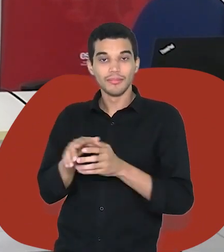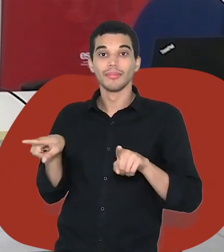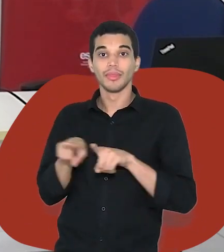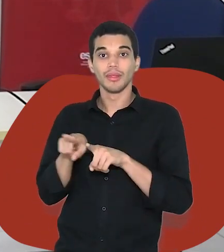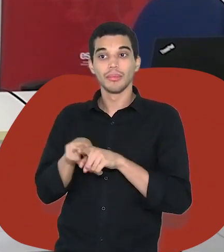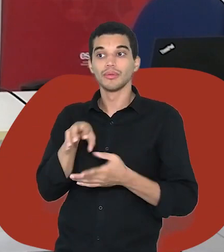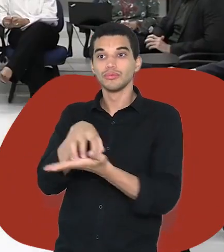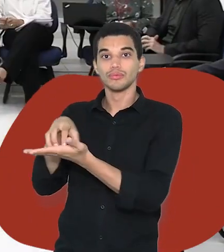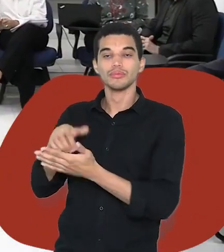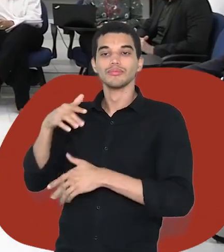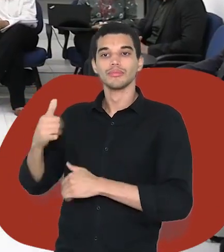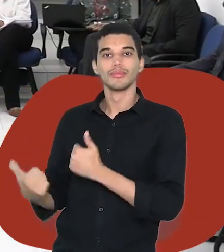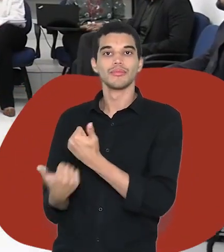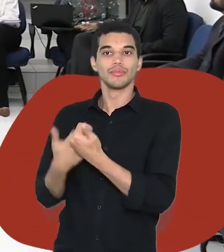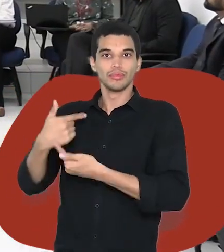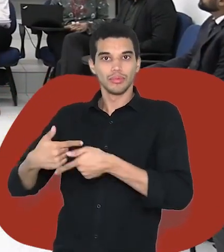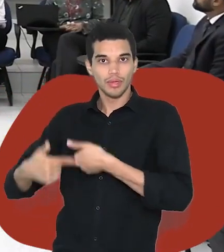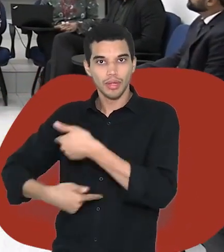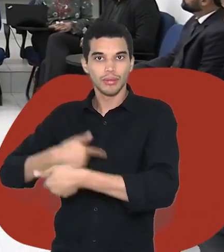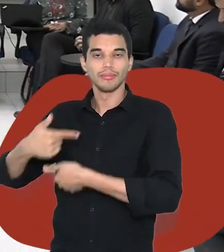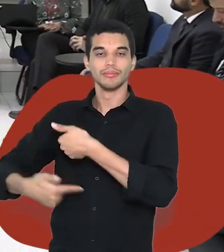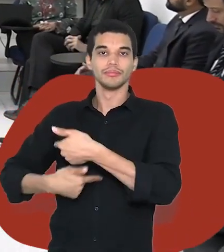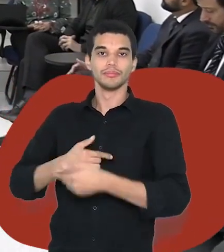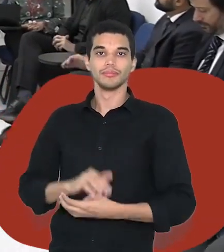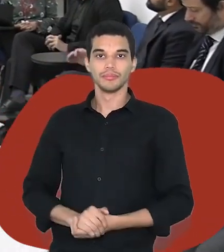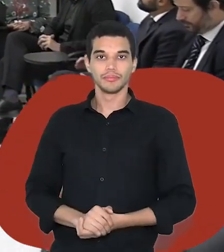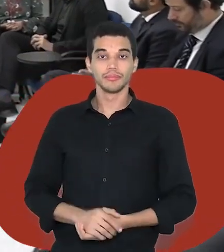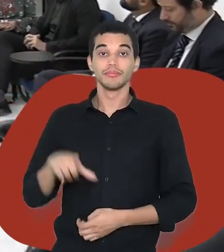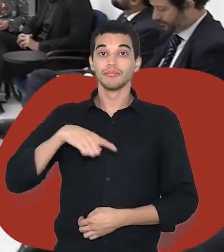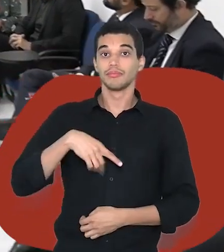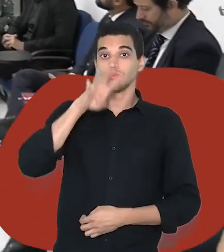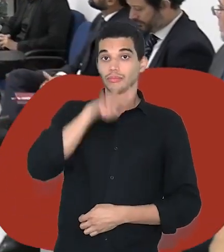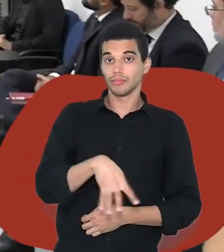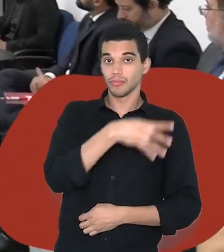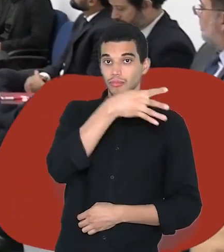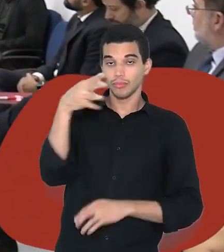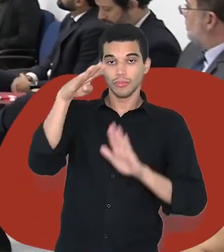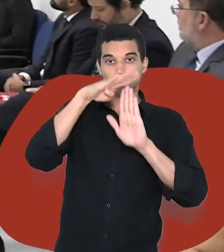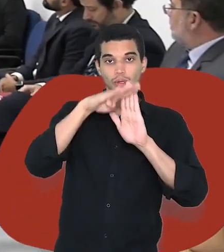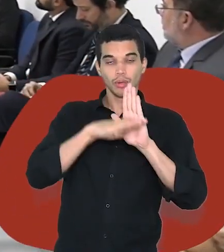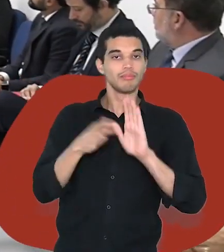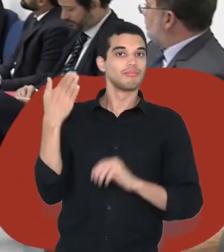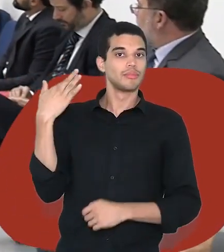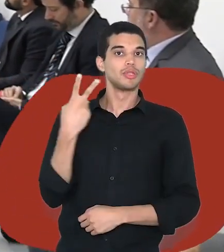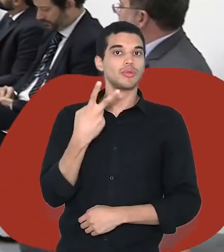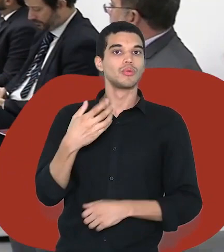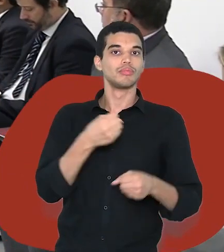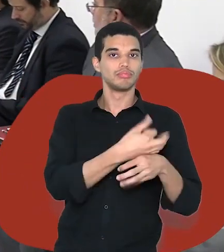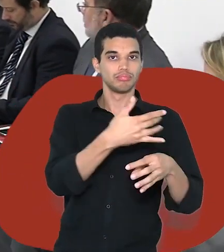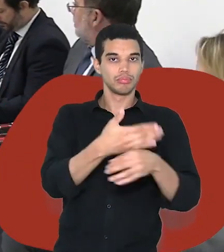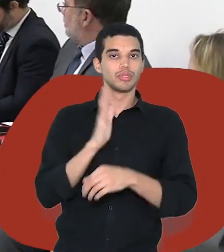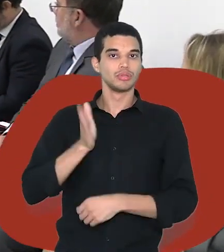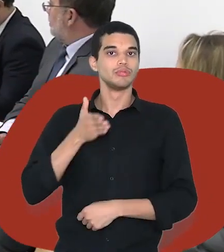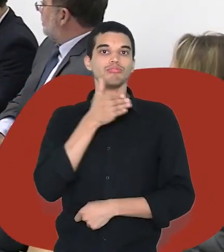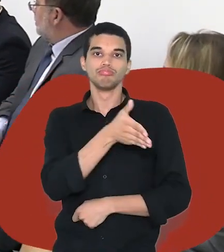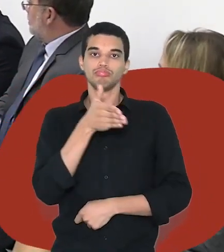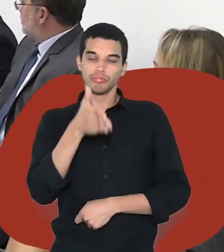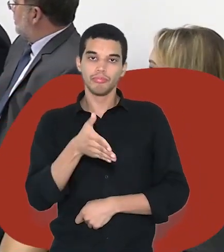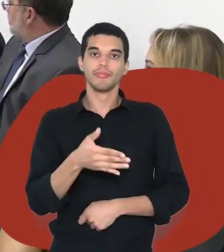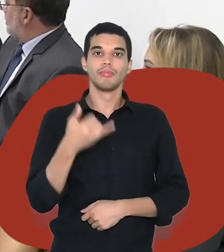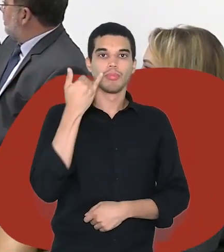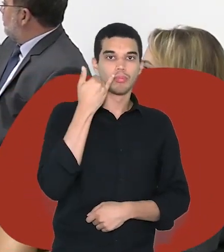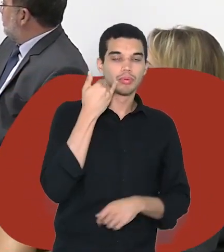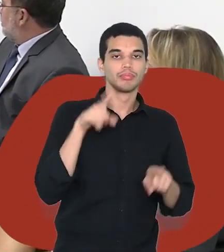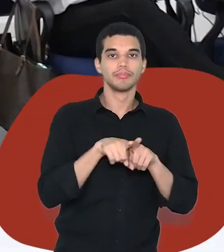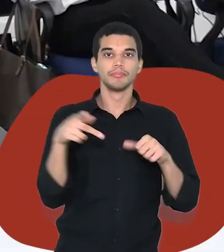Apoio Operacional. Seguindo o cronograma de atividades, a exemplo de Palmares e Petrolina, os membros da